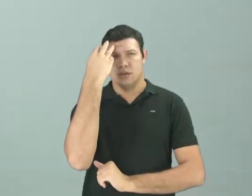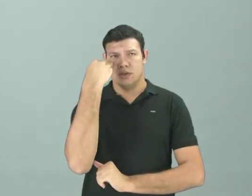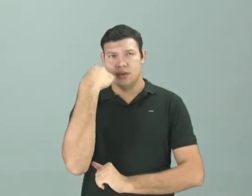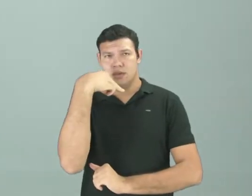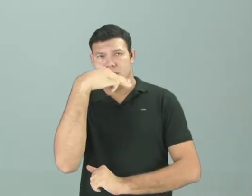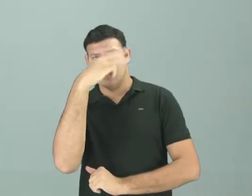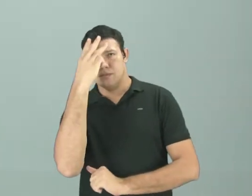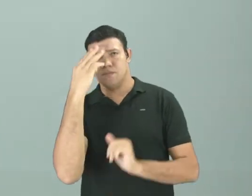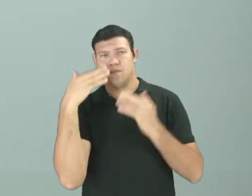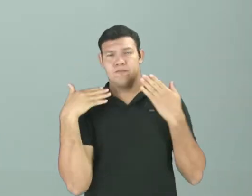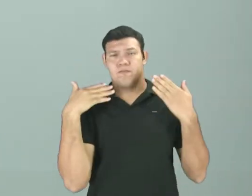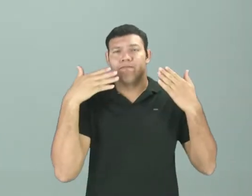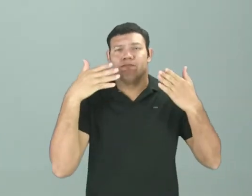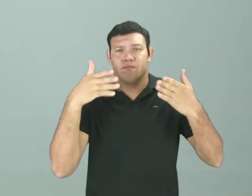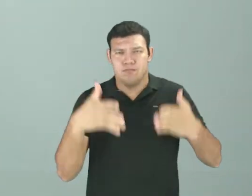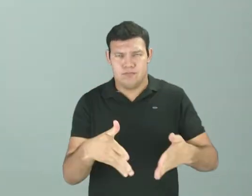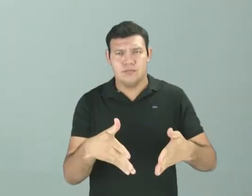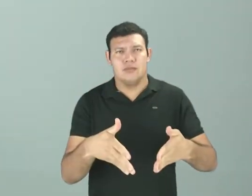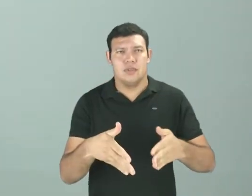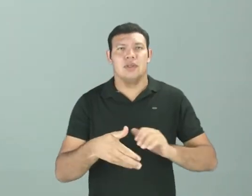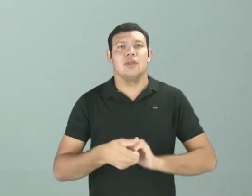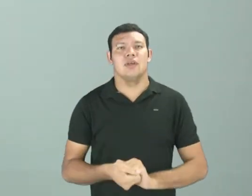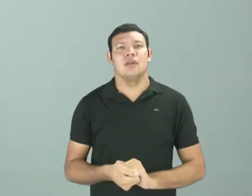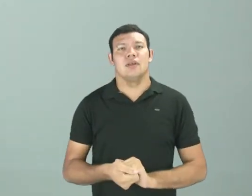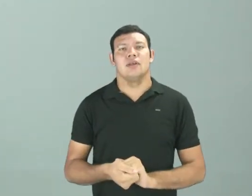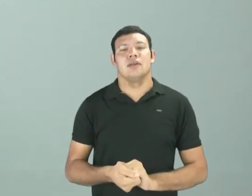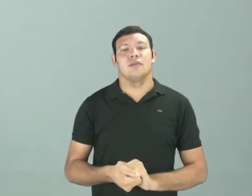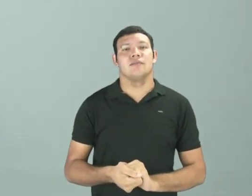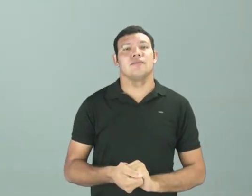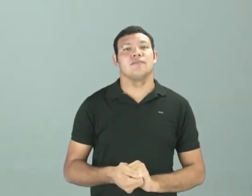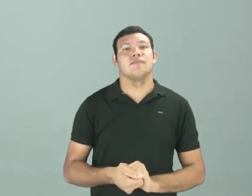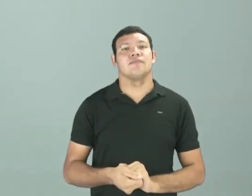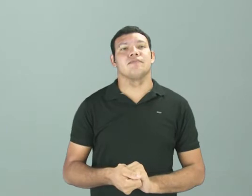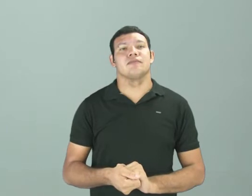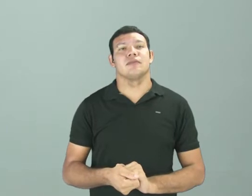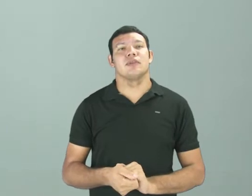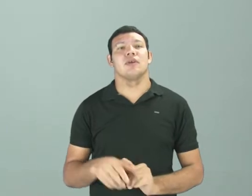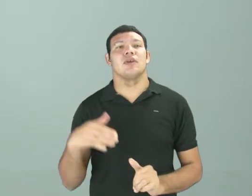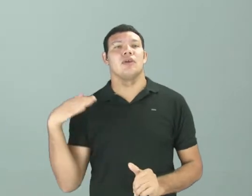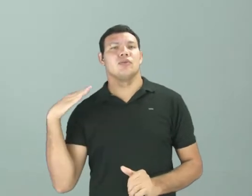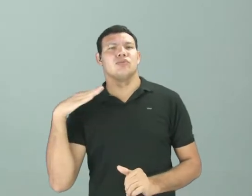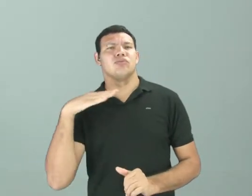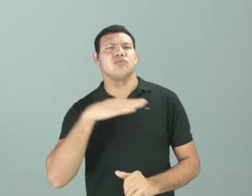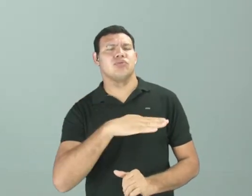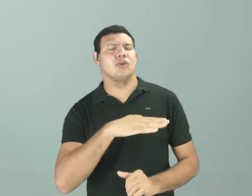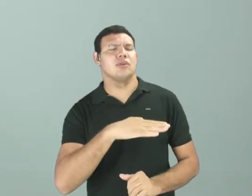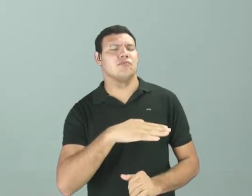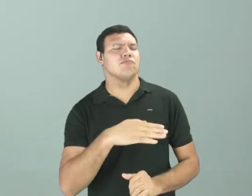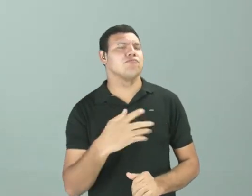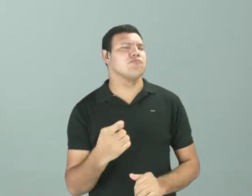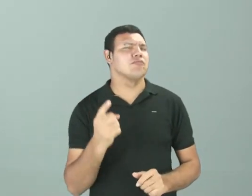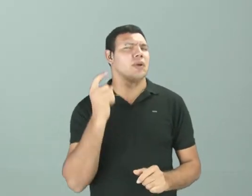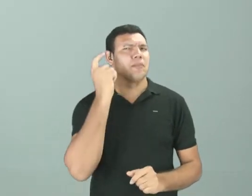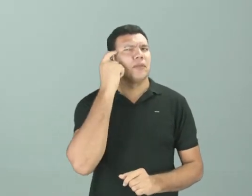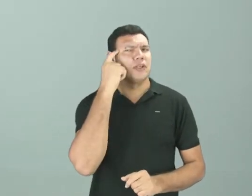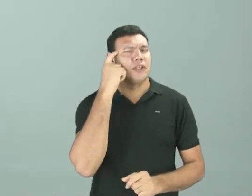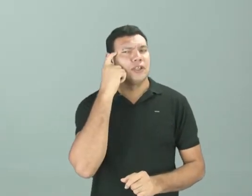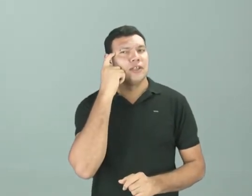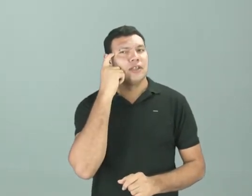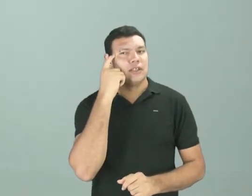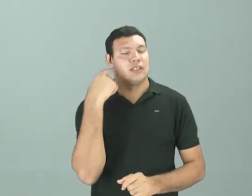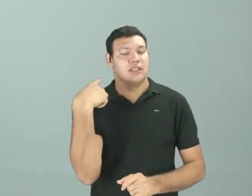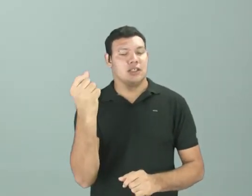correto? E digamos que o seu pai vai dirigindo a 60 km por hora e você já está habituado a chegar no seu destino,